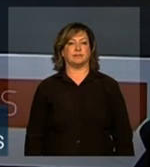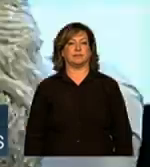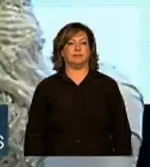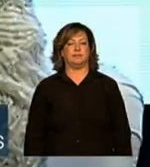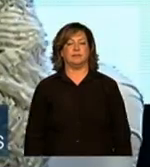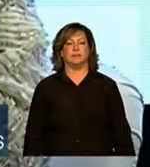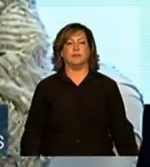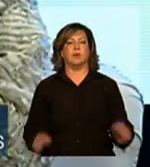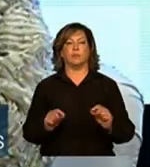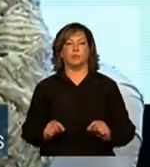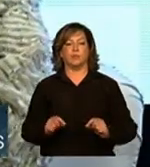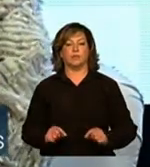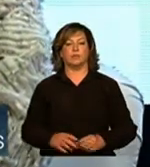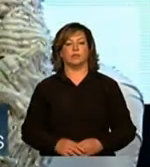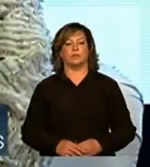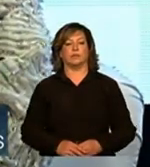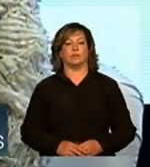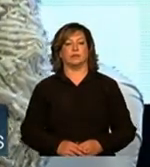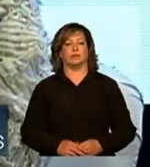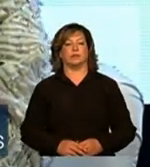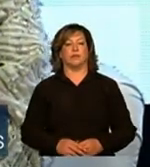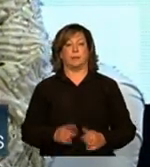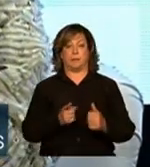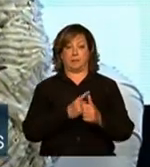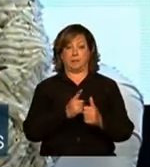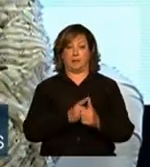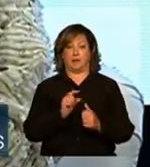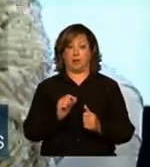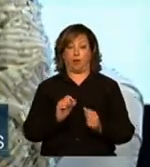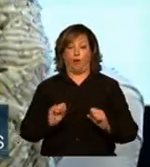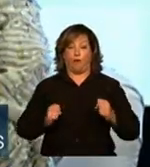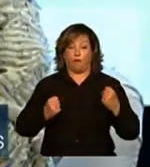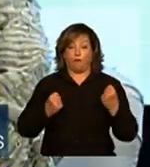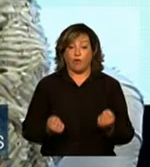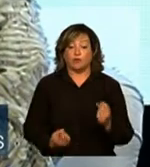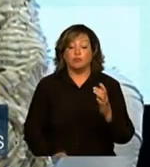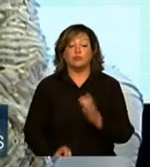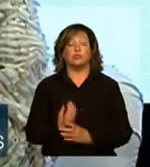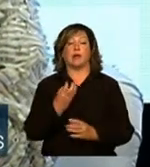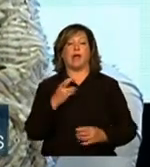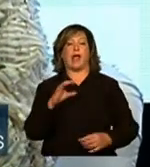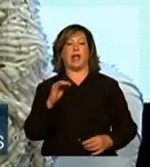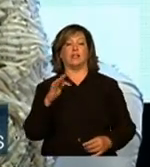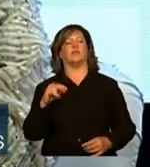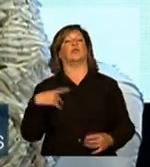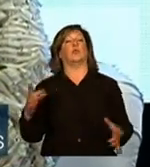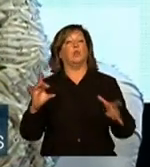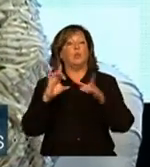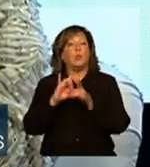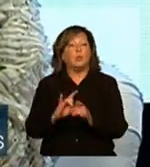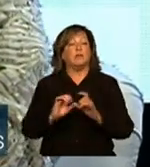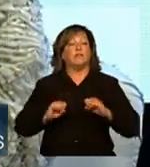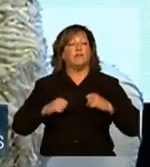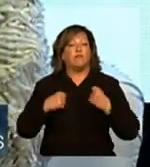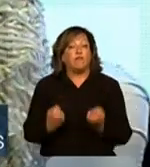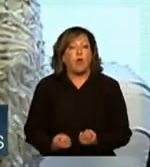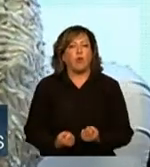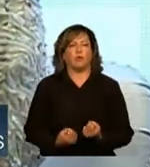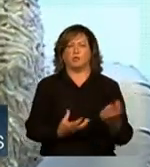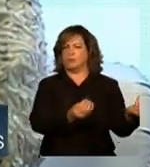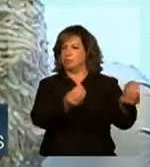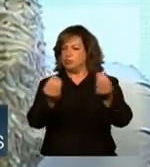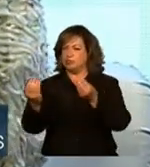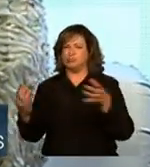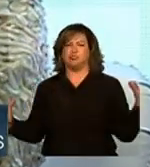de que, o que é a força criativa quando a gente une esforços e